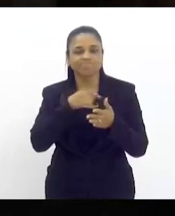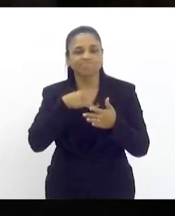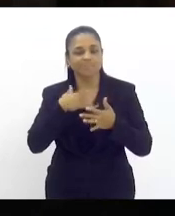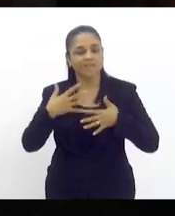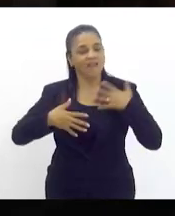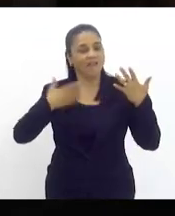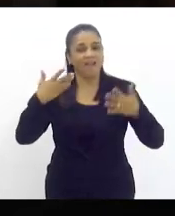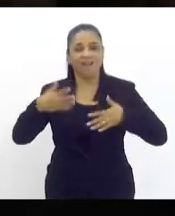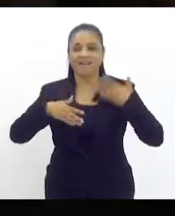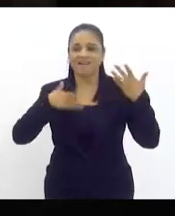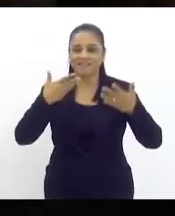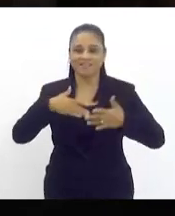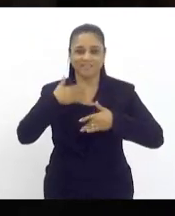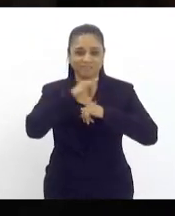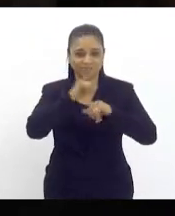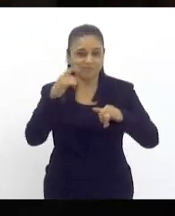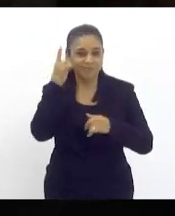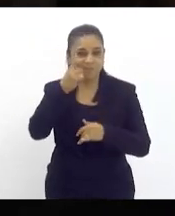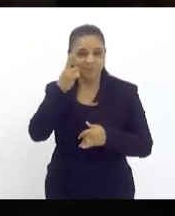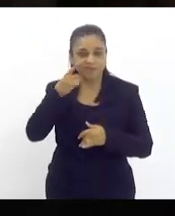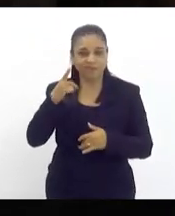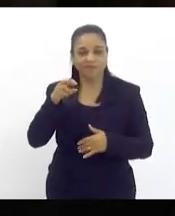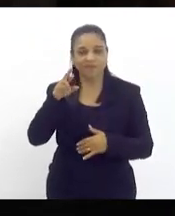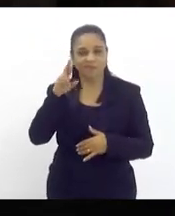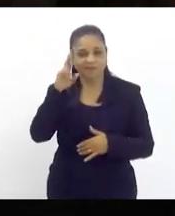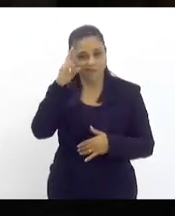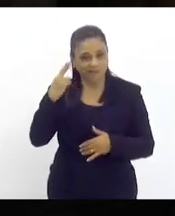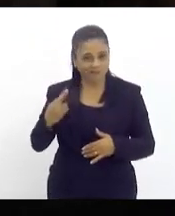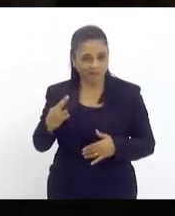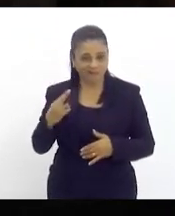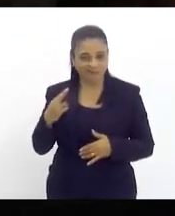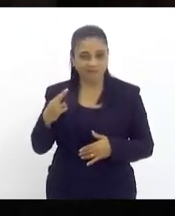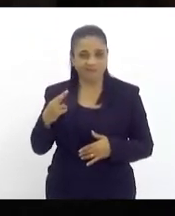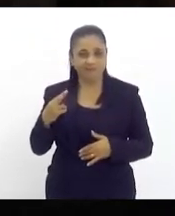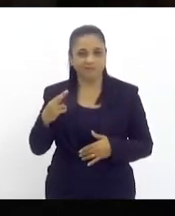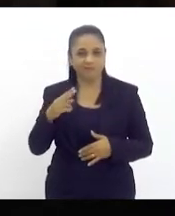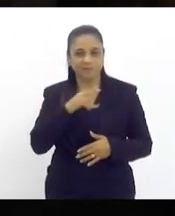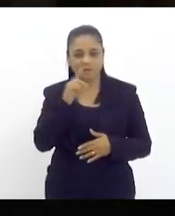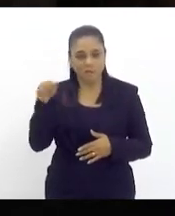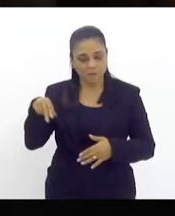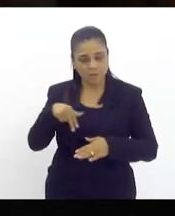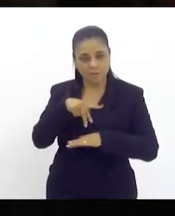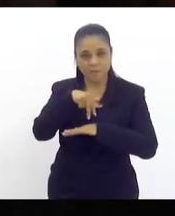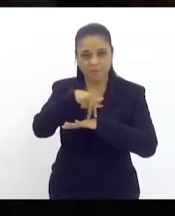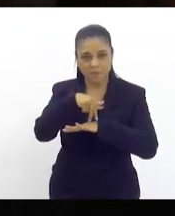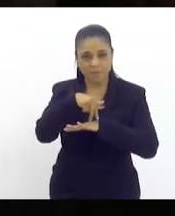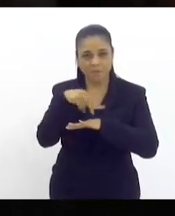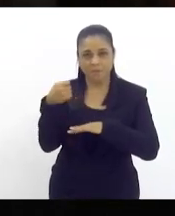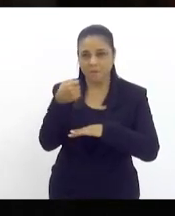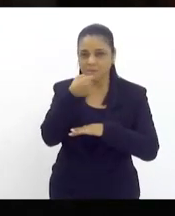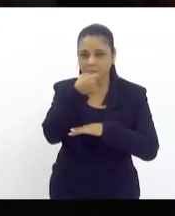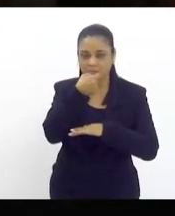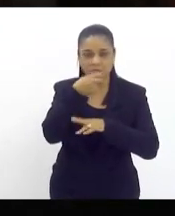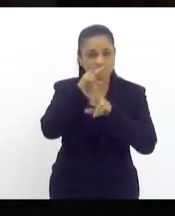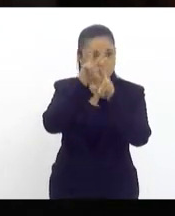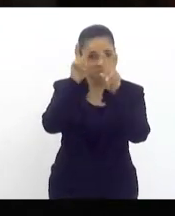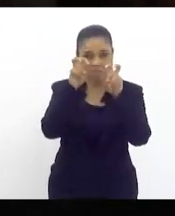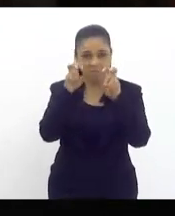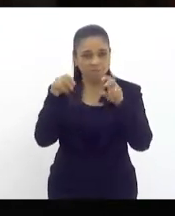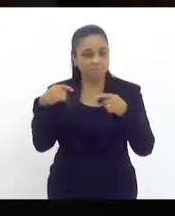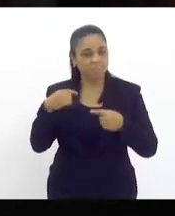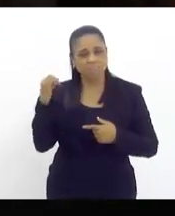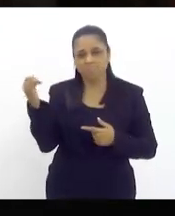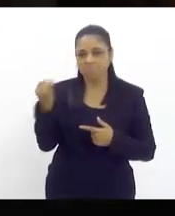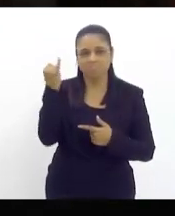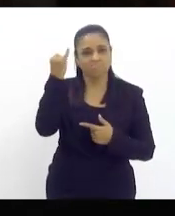minha alegria em ver a deputada Renata Souza Tomara que o púlpito falar de questões tão essenciais e uma